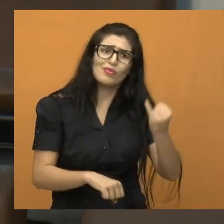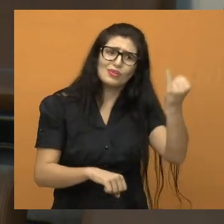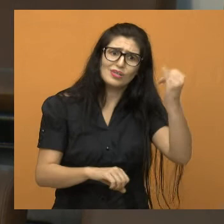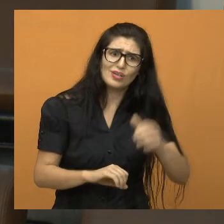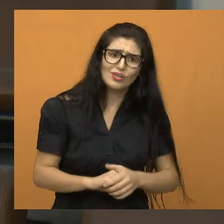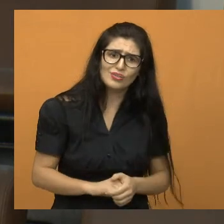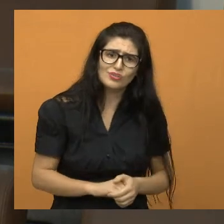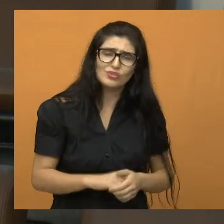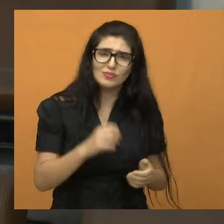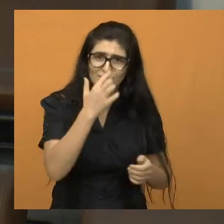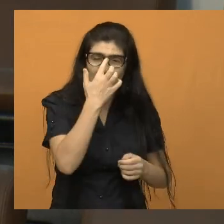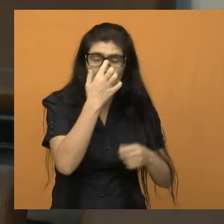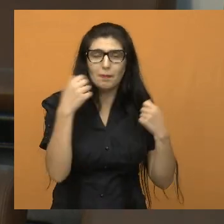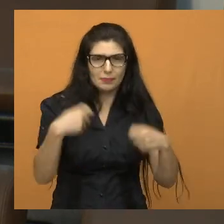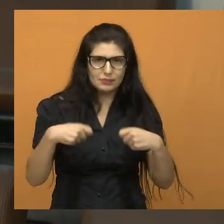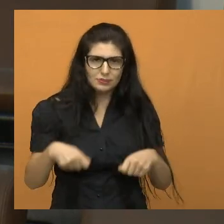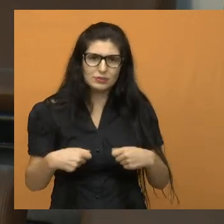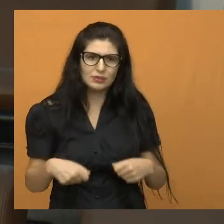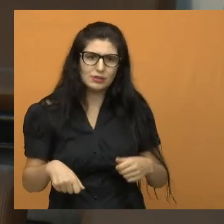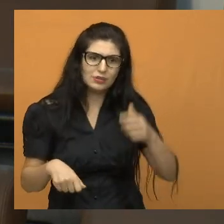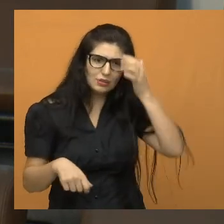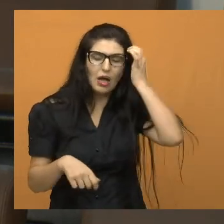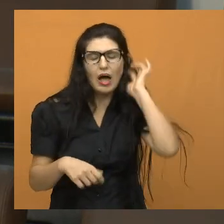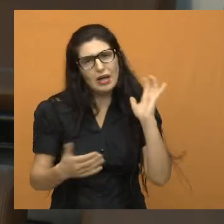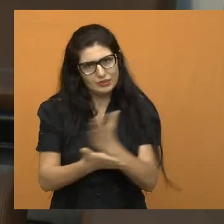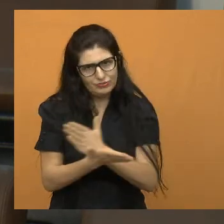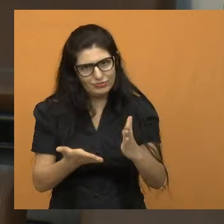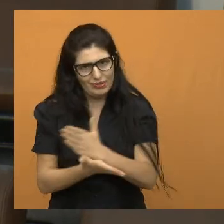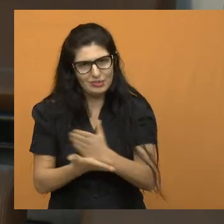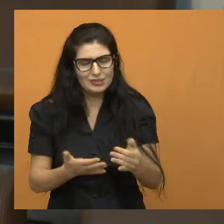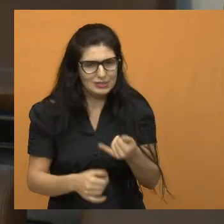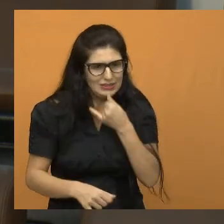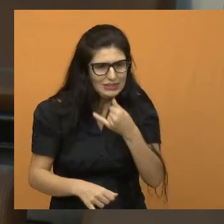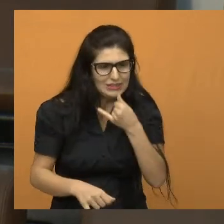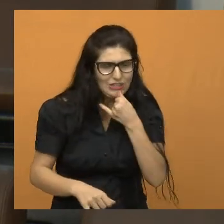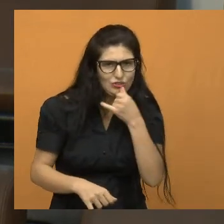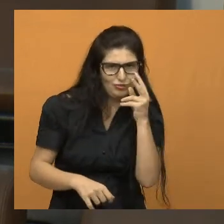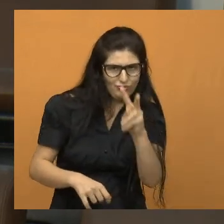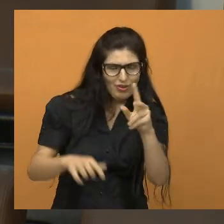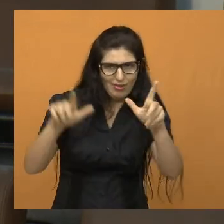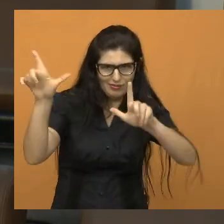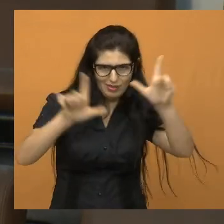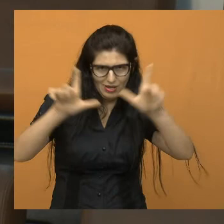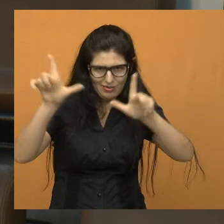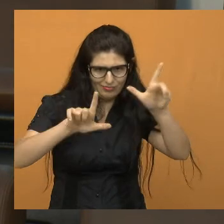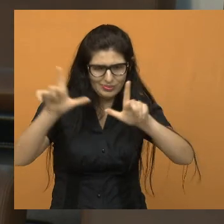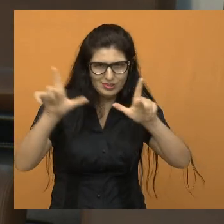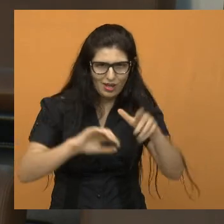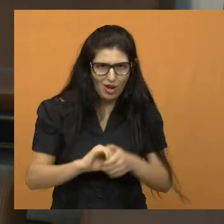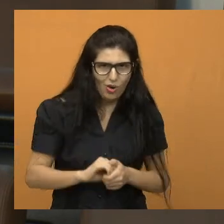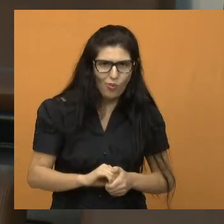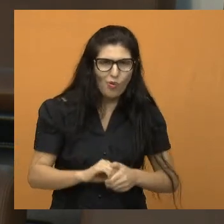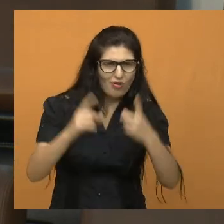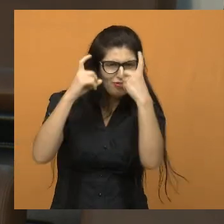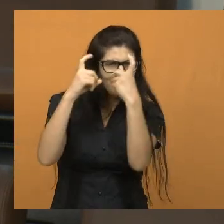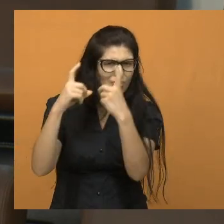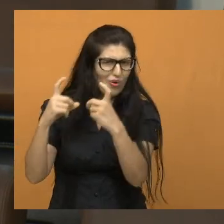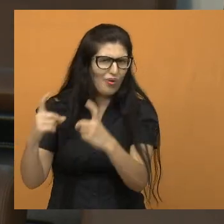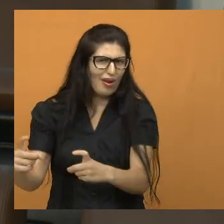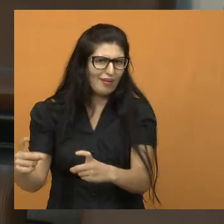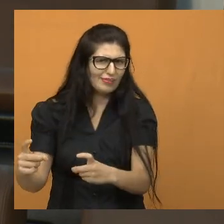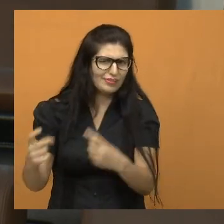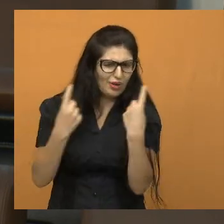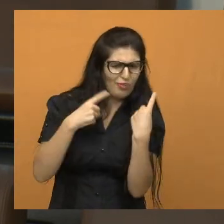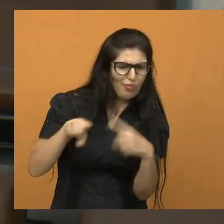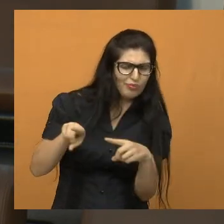professores mesmo, que eu acho muito triste quando a gente vê na mídia situações de violência contra o